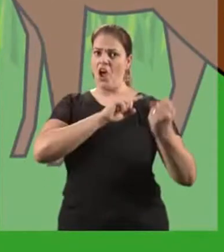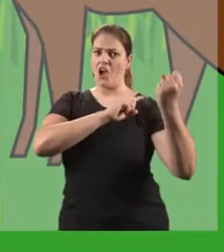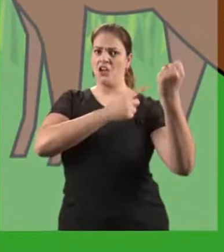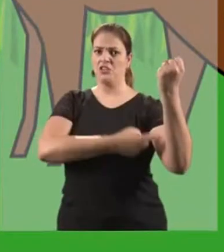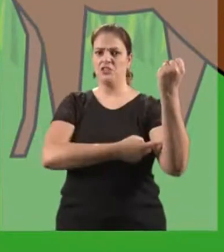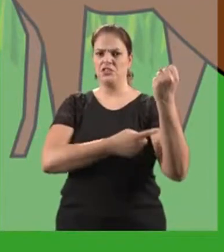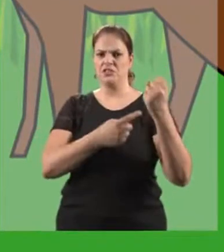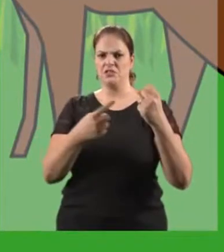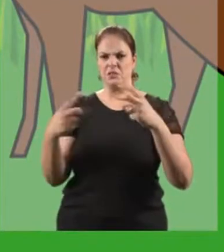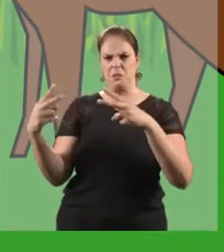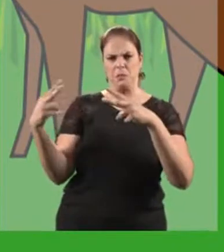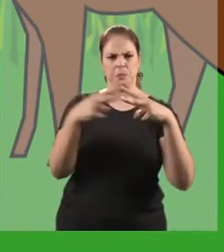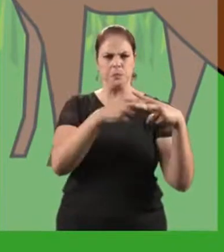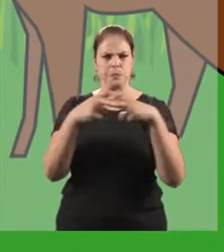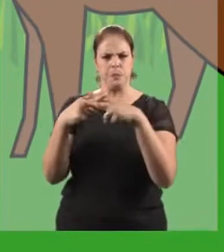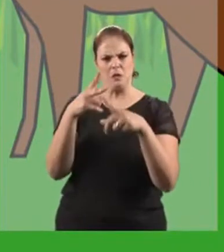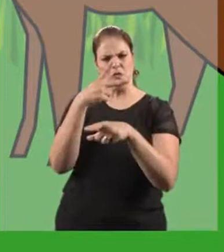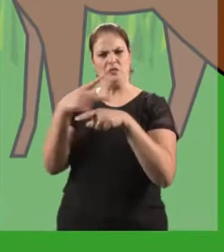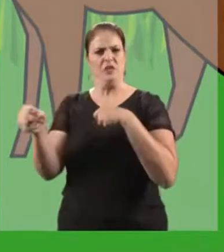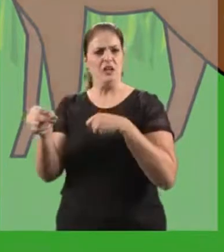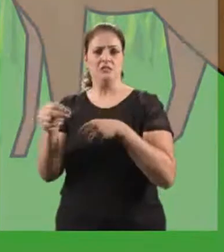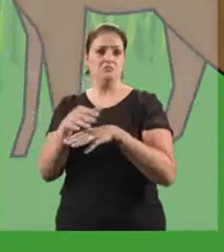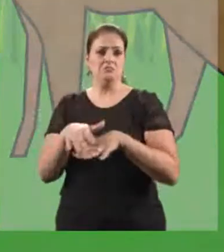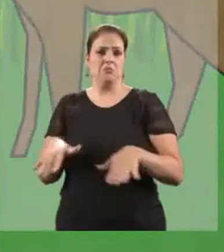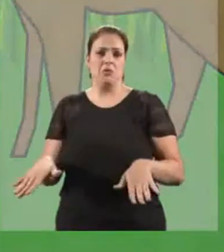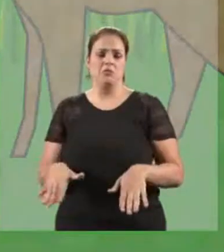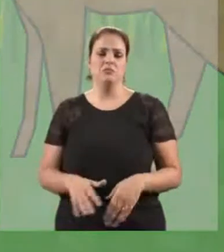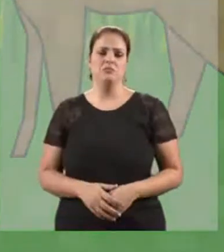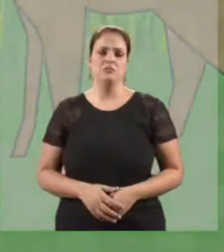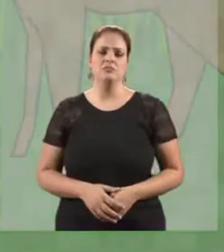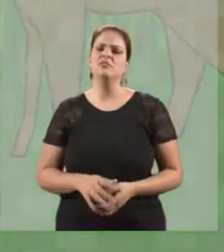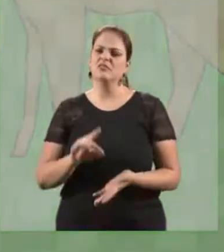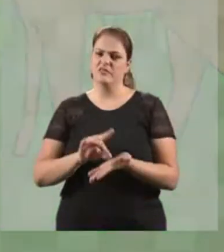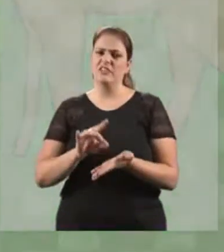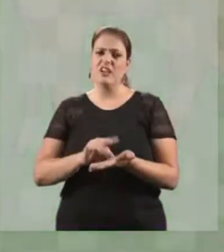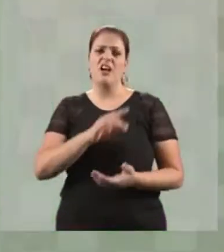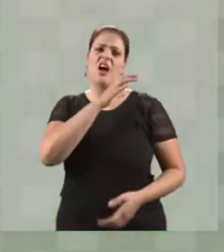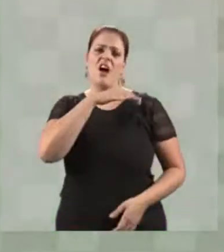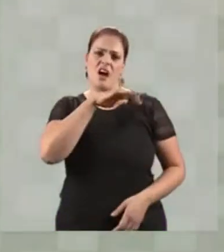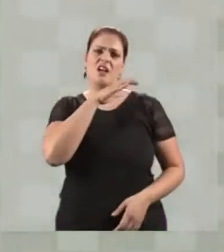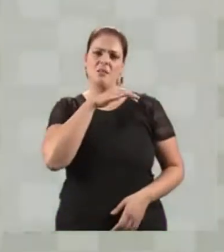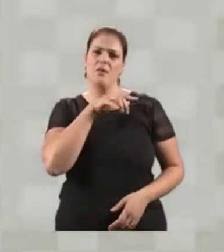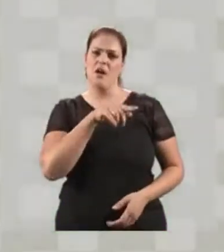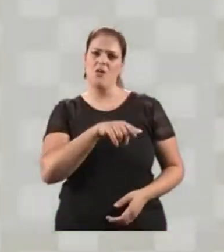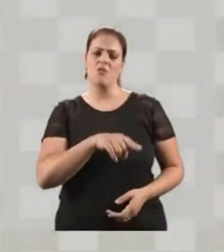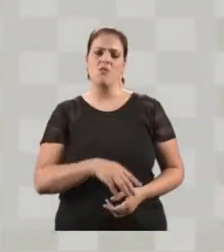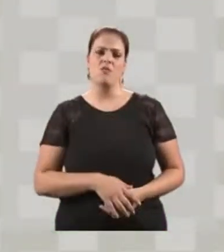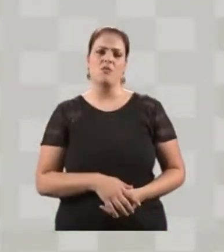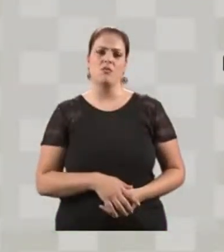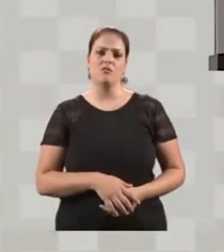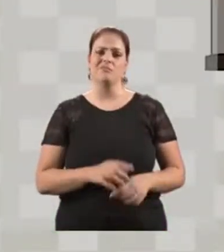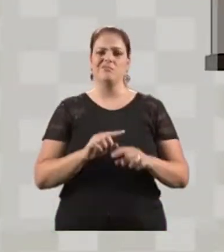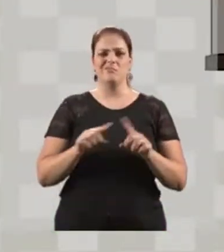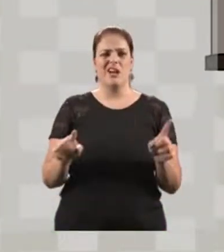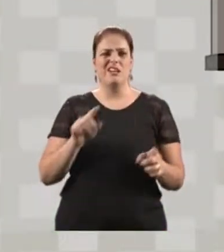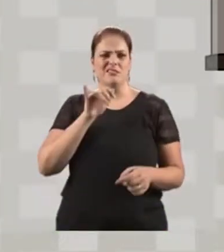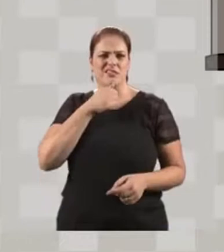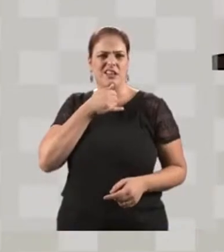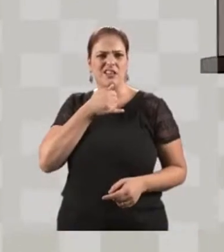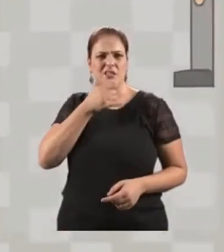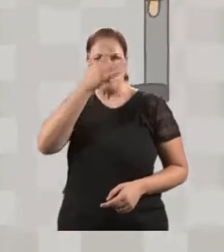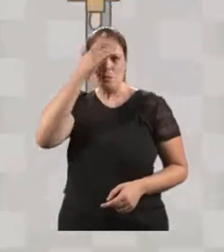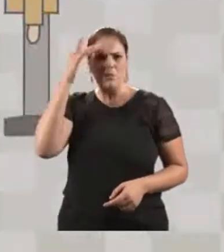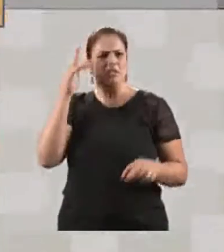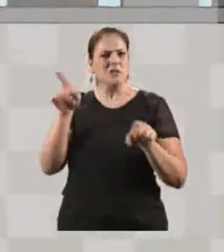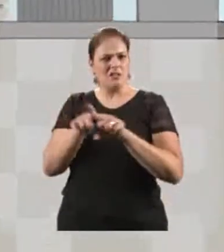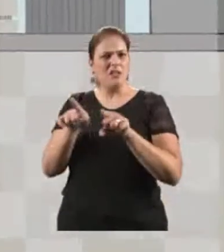mais forte e a questão fica resolvida. Essa é a realidade no mundo animal, por exemplo. Infelizmente, ainda